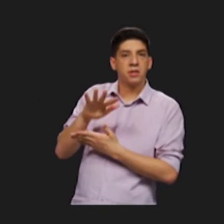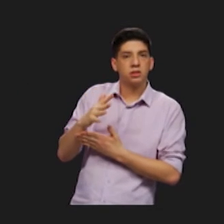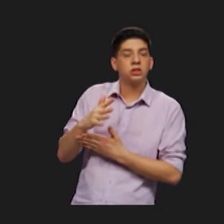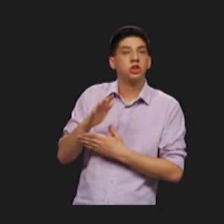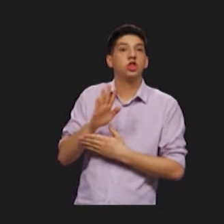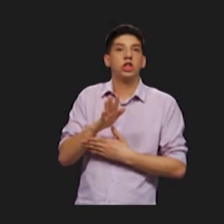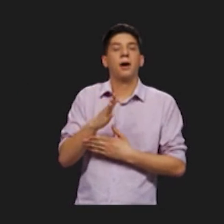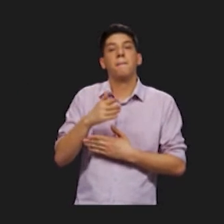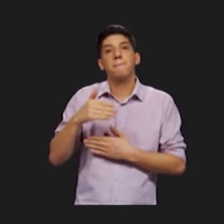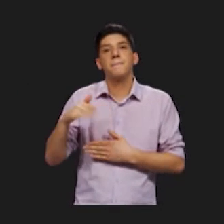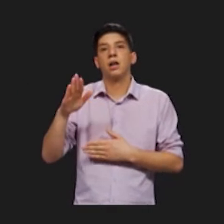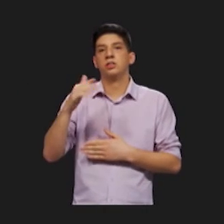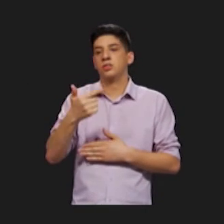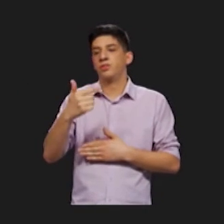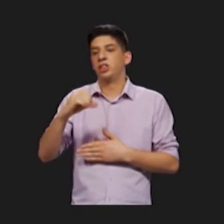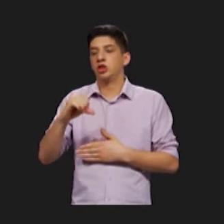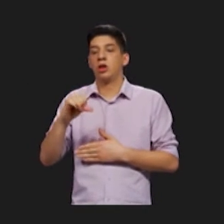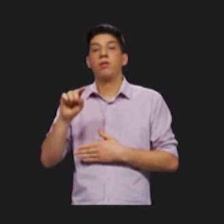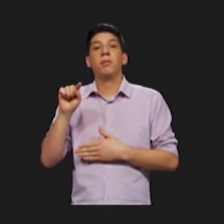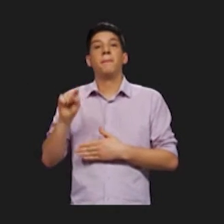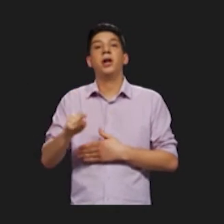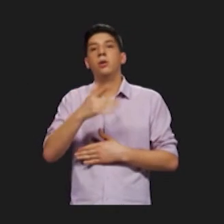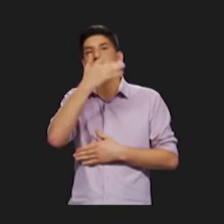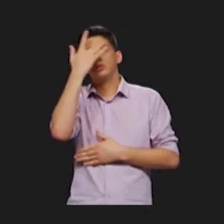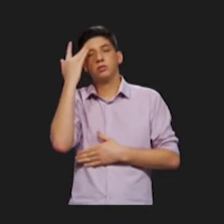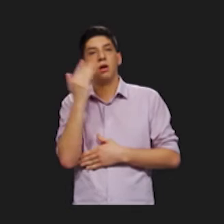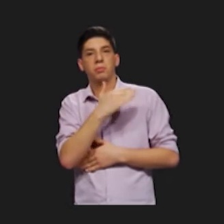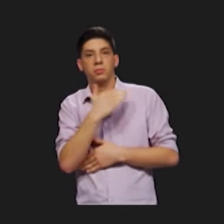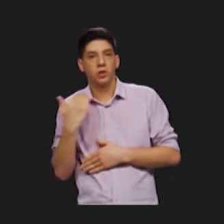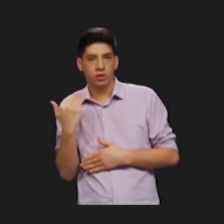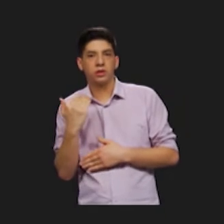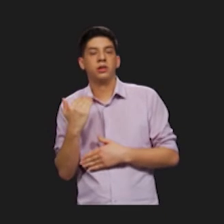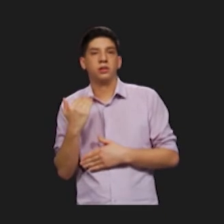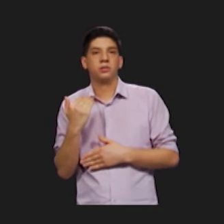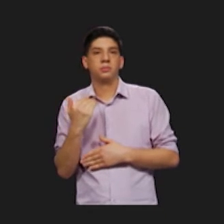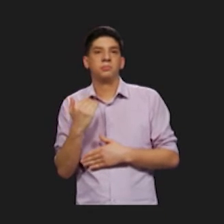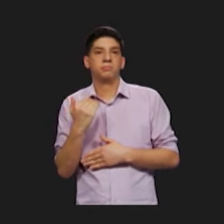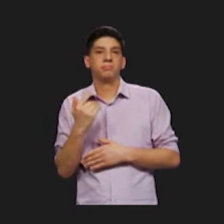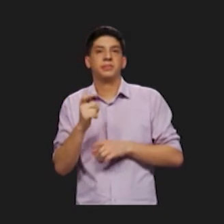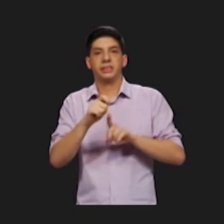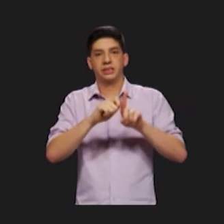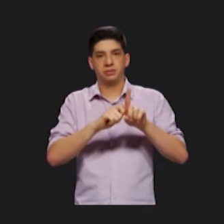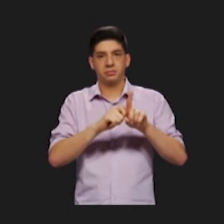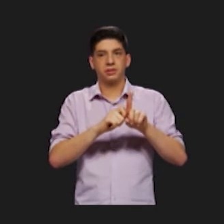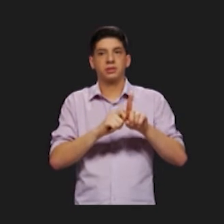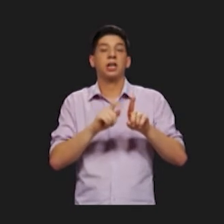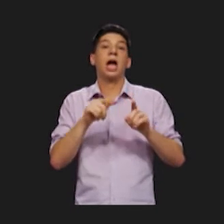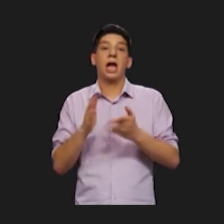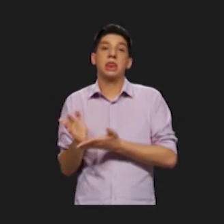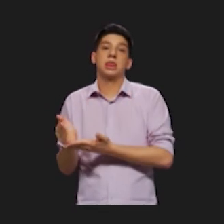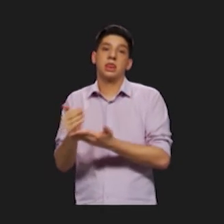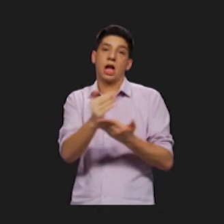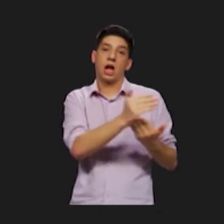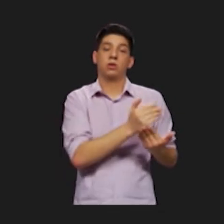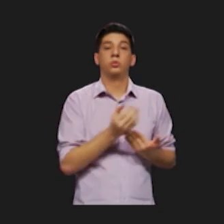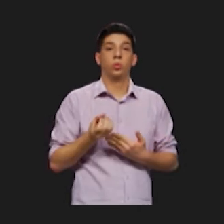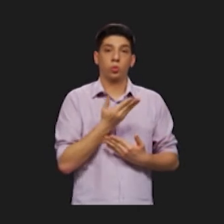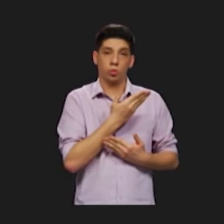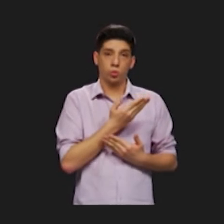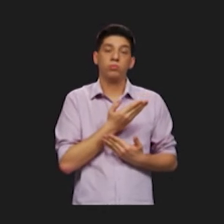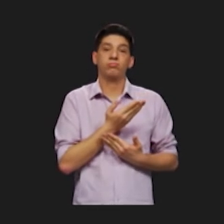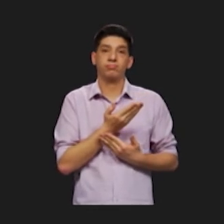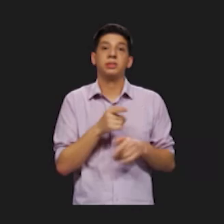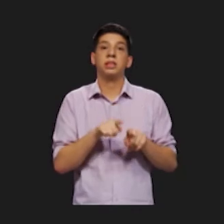aí os 29 mil pessoas que morreram, né, ainda nesse mês, esses dados são mais atualizados. Os